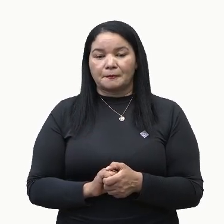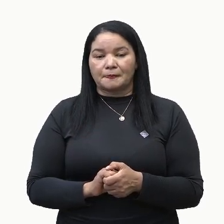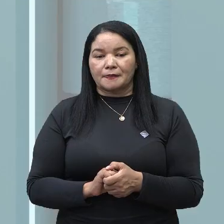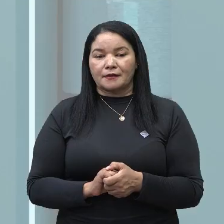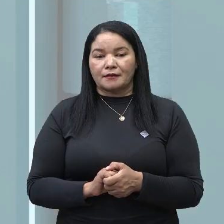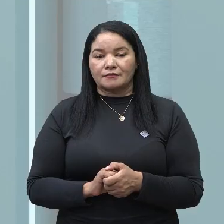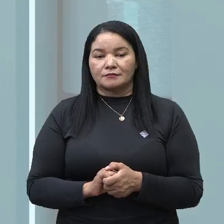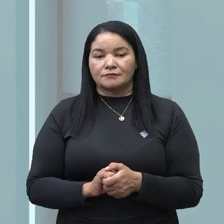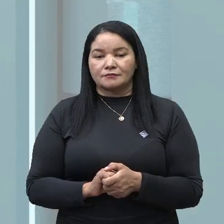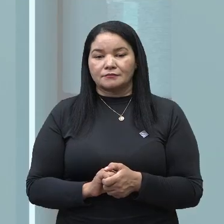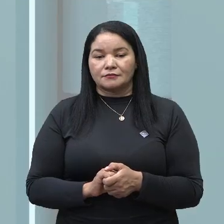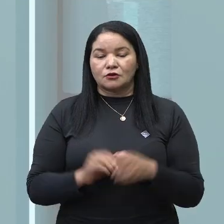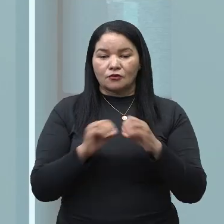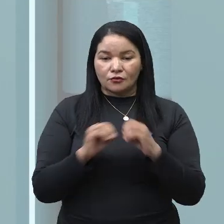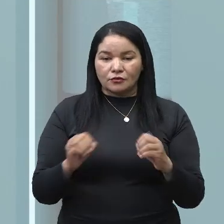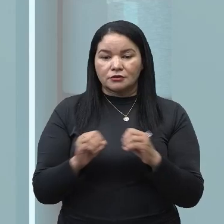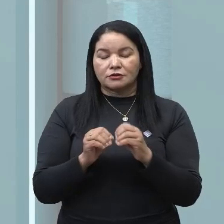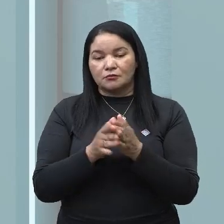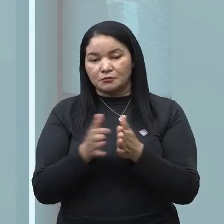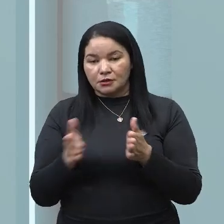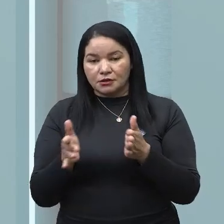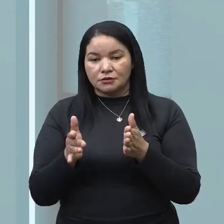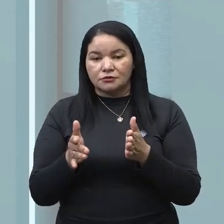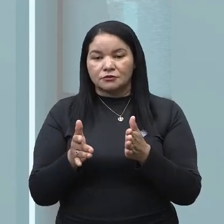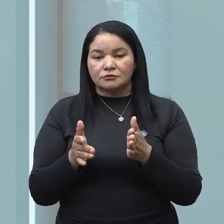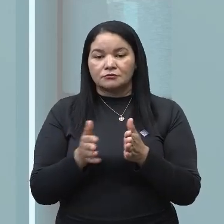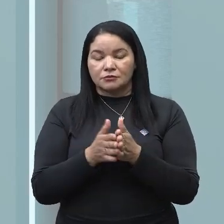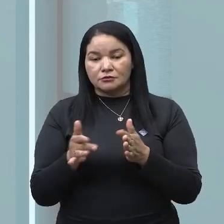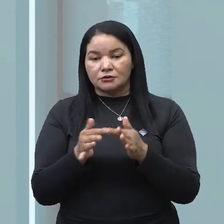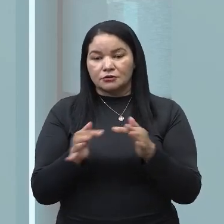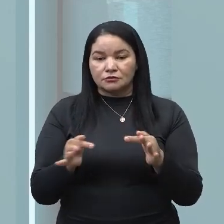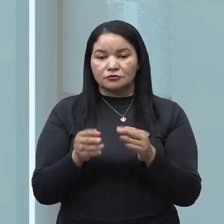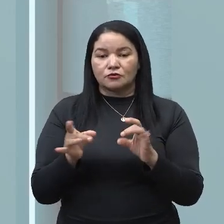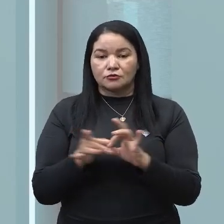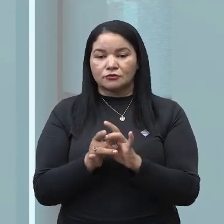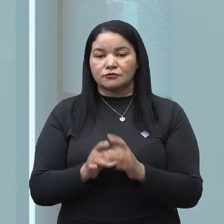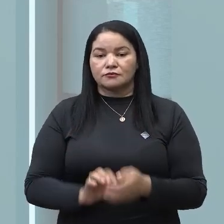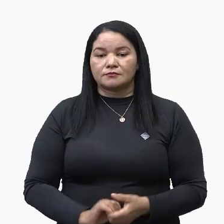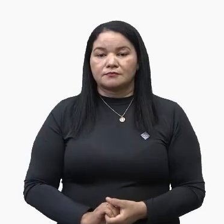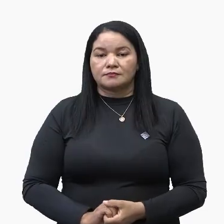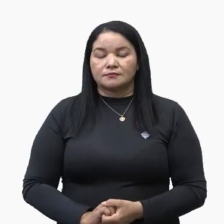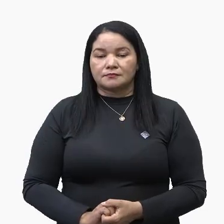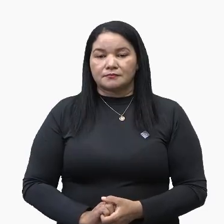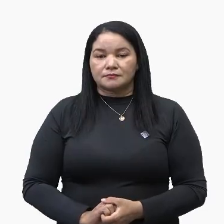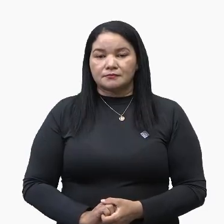oração, período simples e período composto.